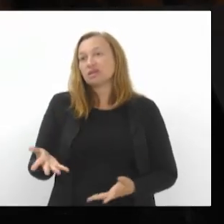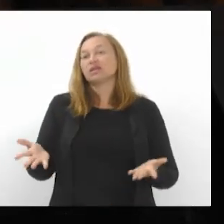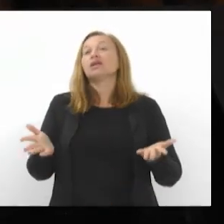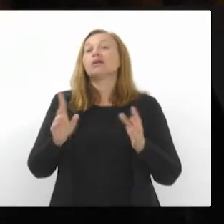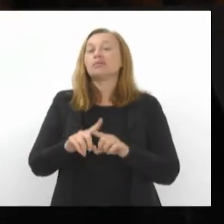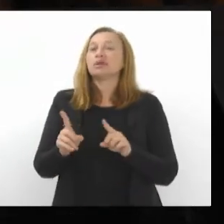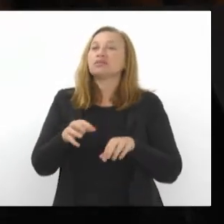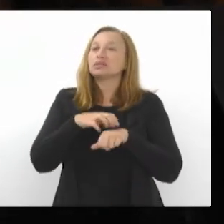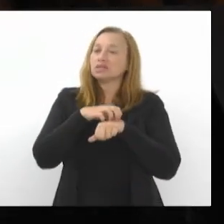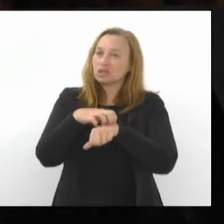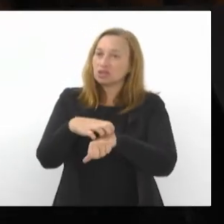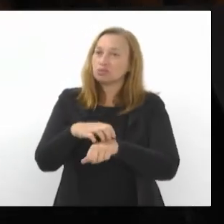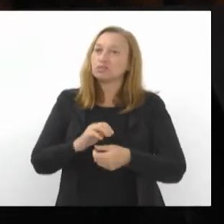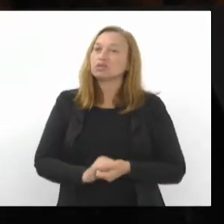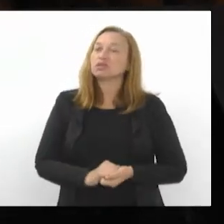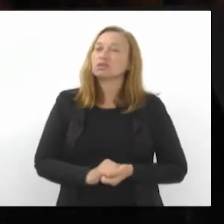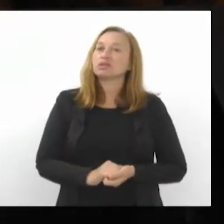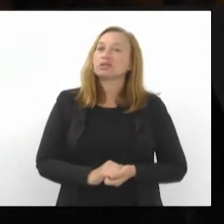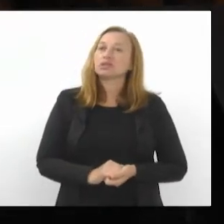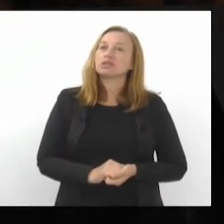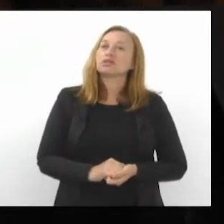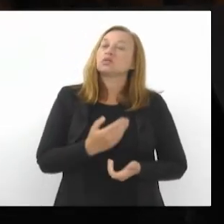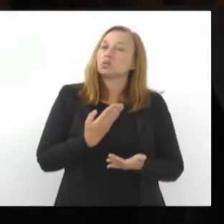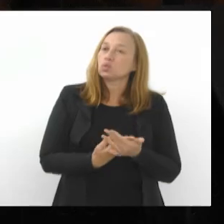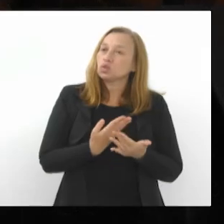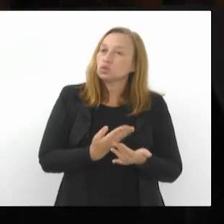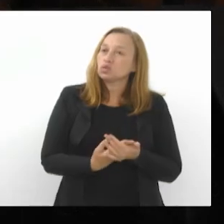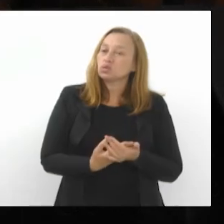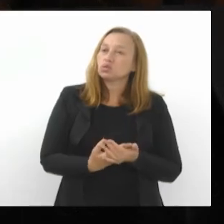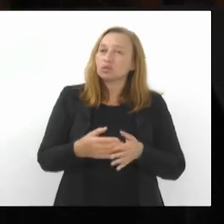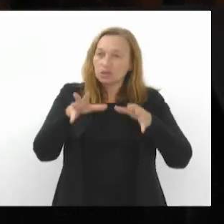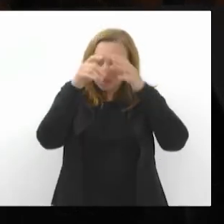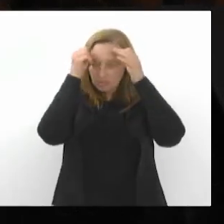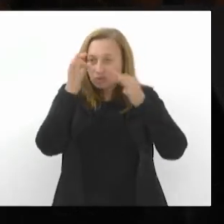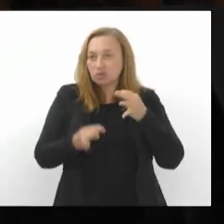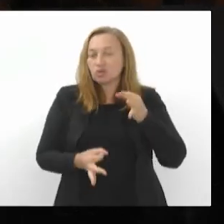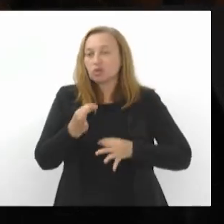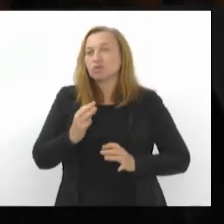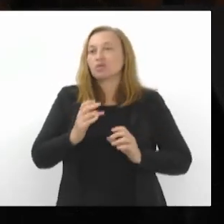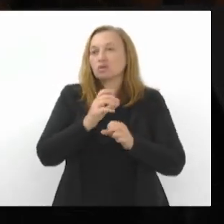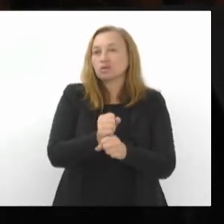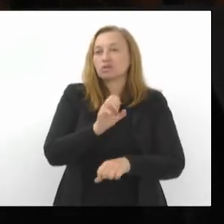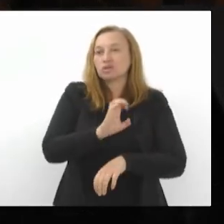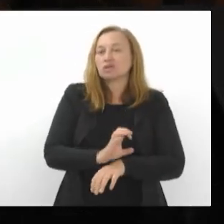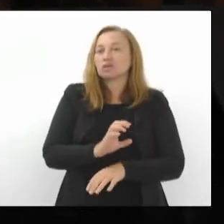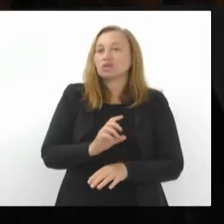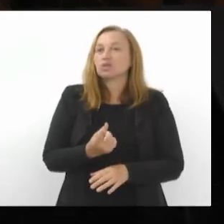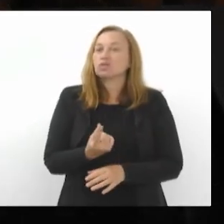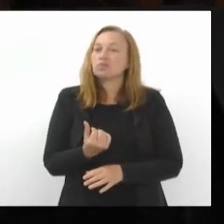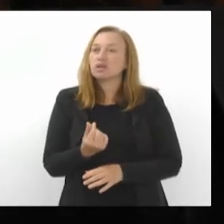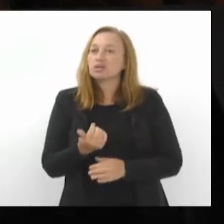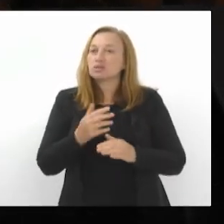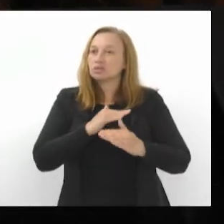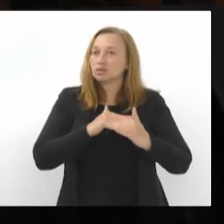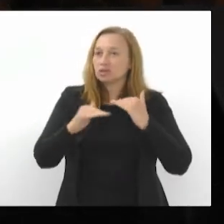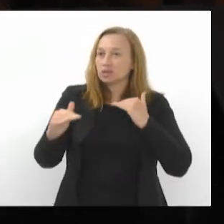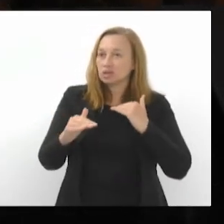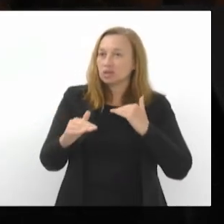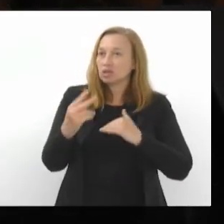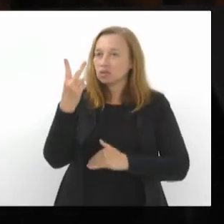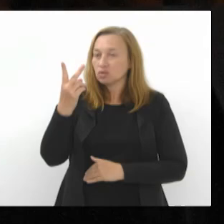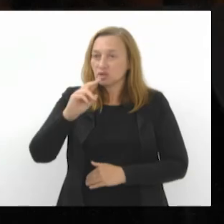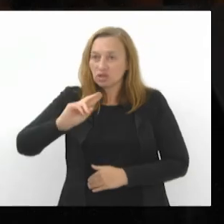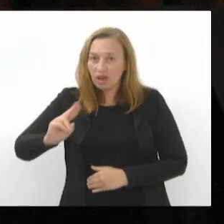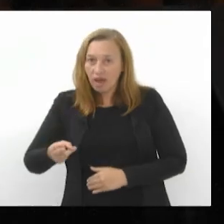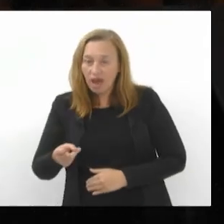do transporte. Recentemente, teve um estudo do Tribunal de Contas do Estado que apontou que a tarifa do metrô deveria ser